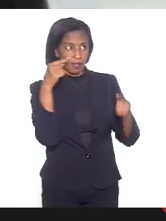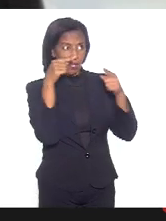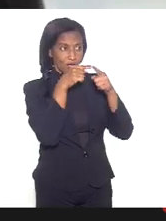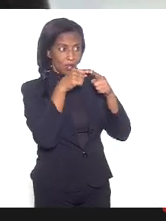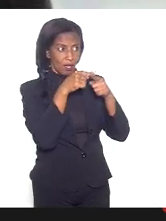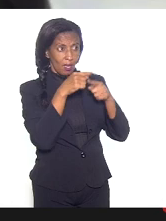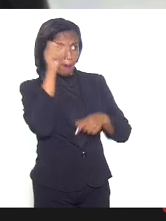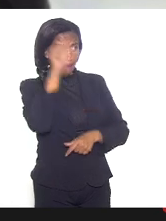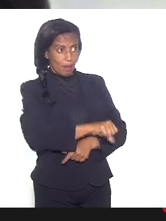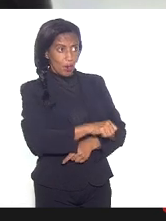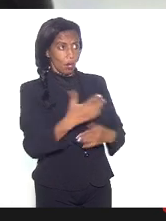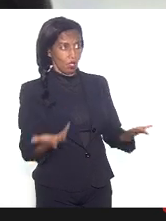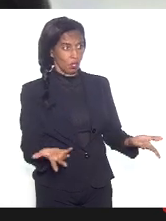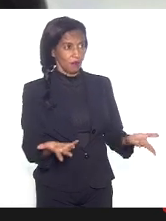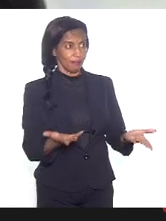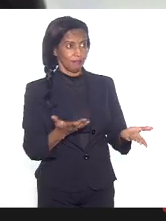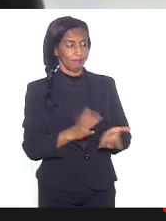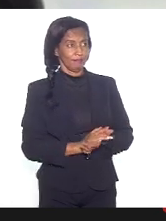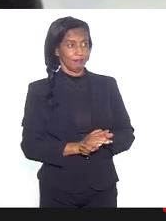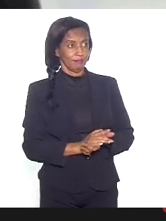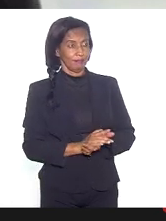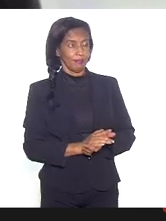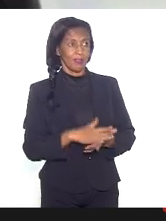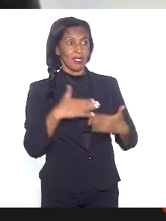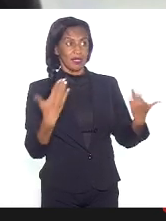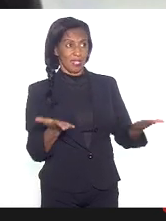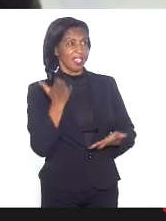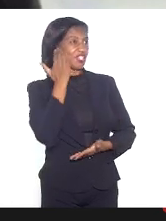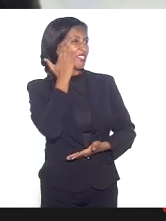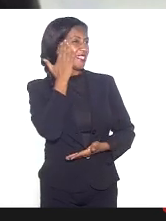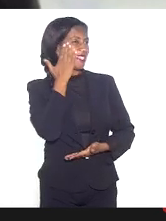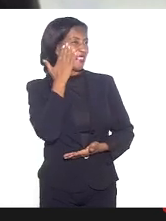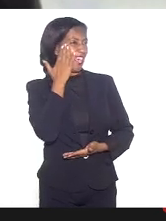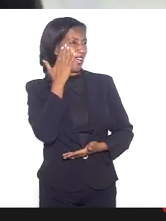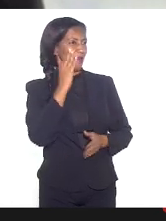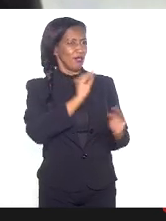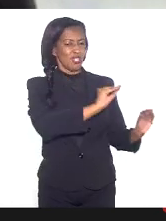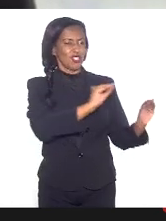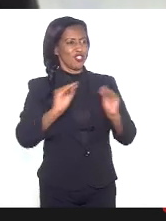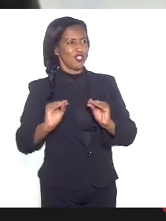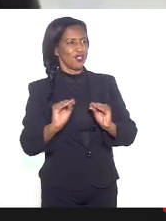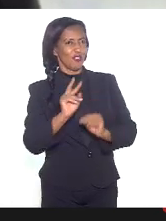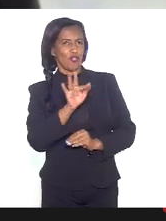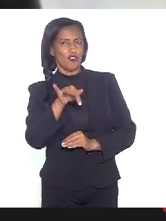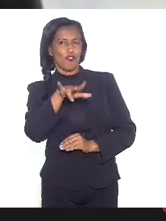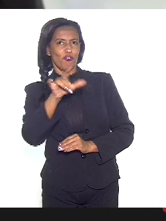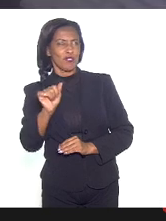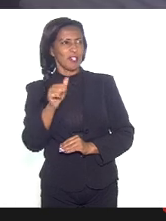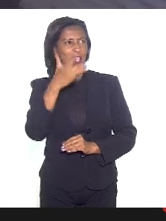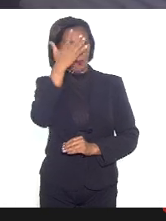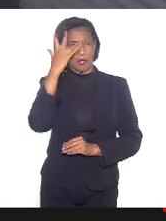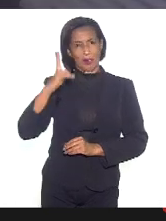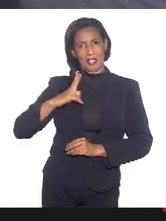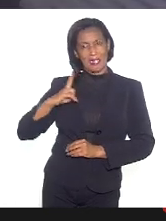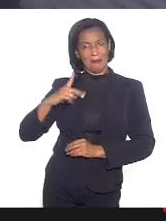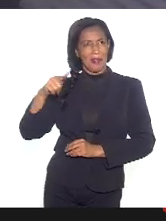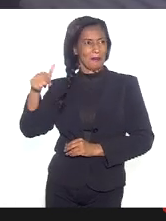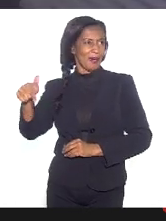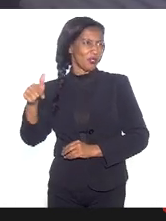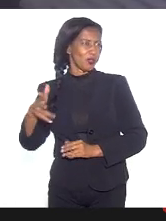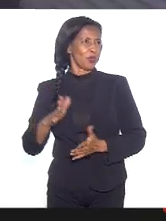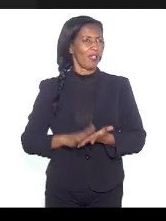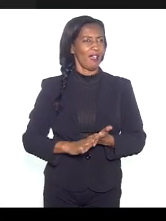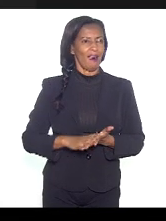é mais grave a situação. Sem contar aquilo que a gente sabe bem, os desvios de função, né? Aqueles que trabalham para os oficiais,